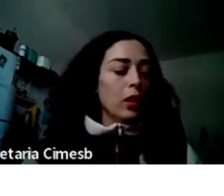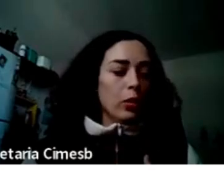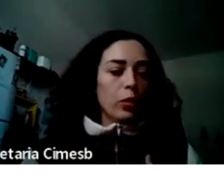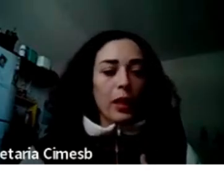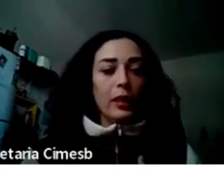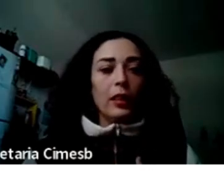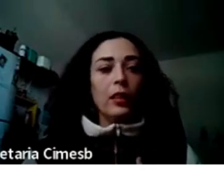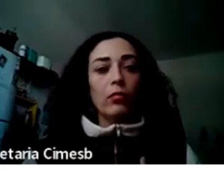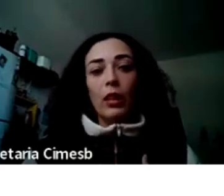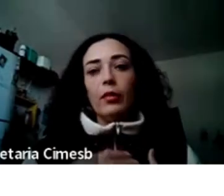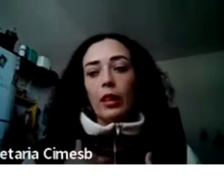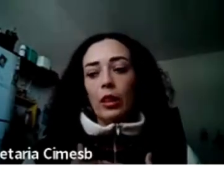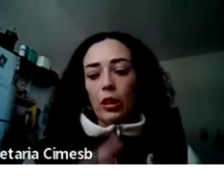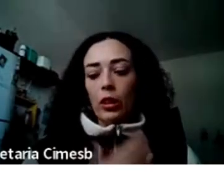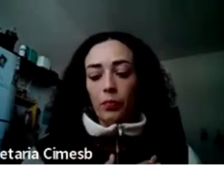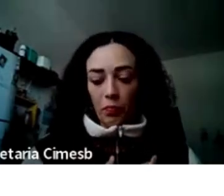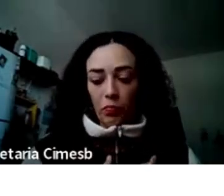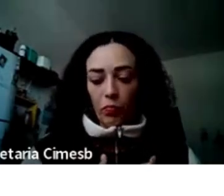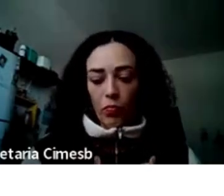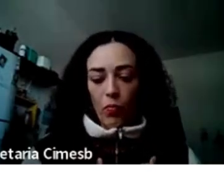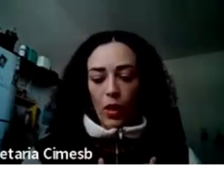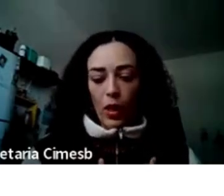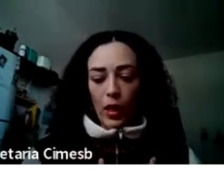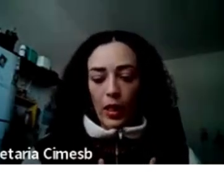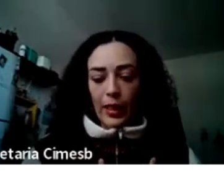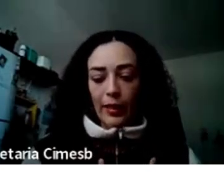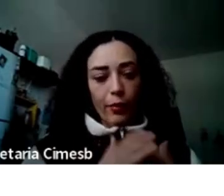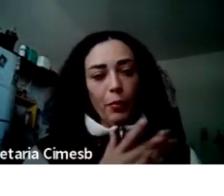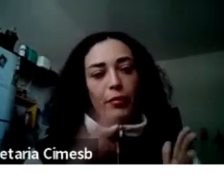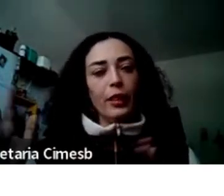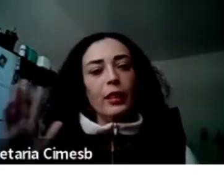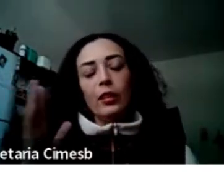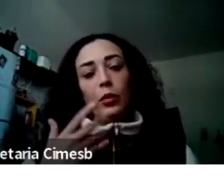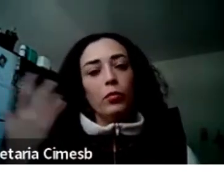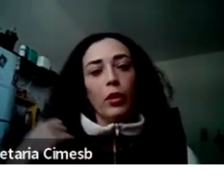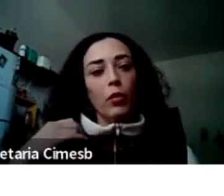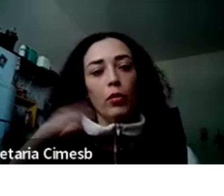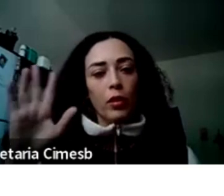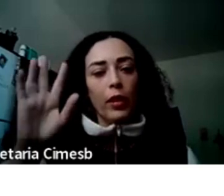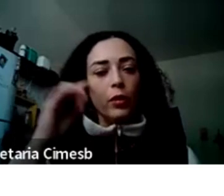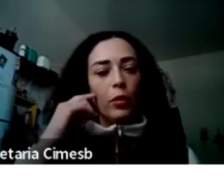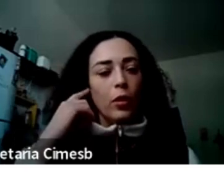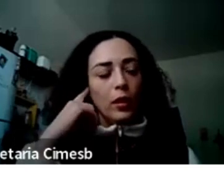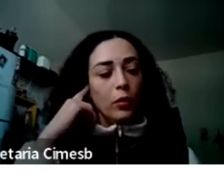toda uma questão, né? Tem gente que vive uma vida, não